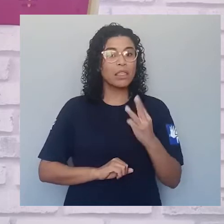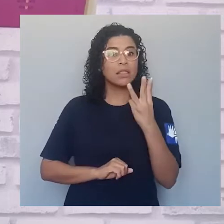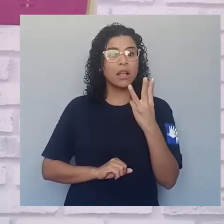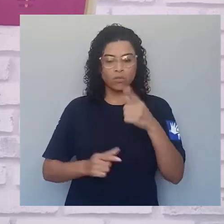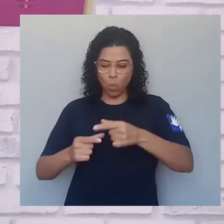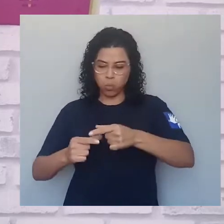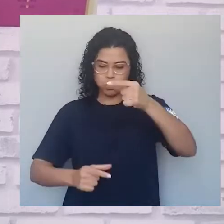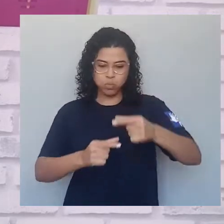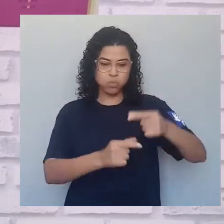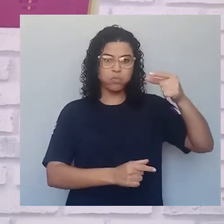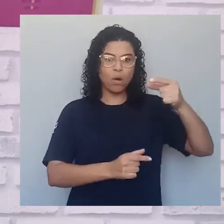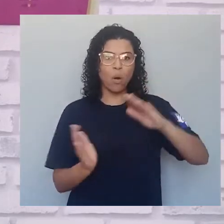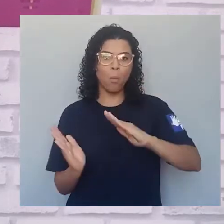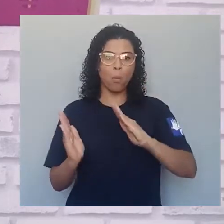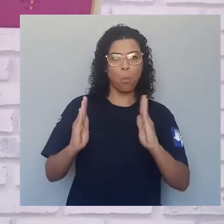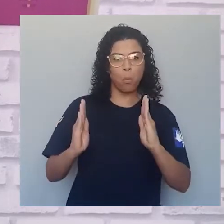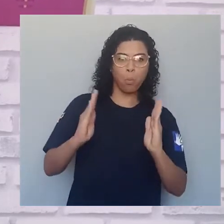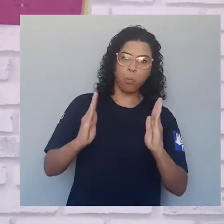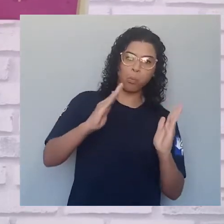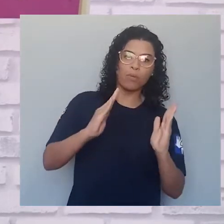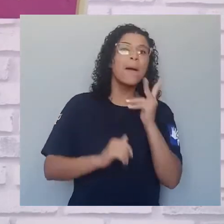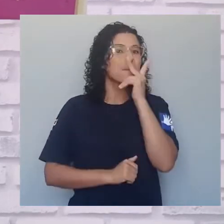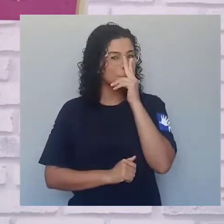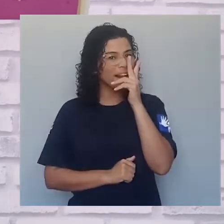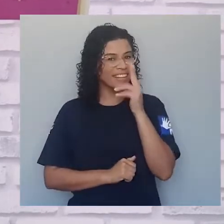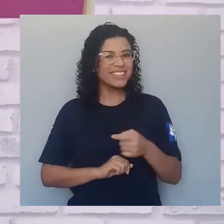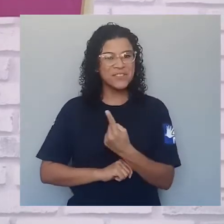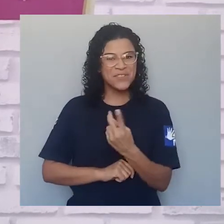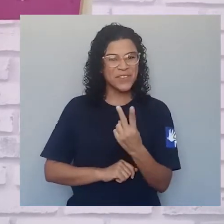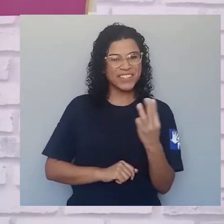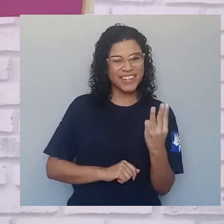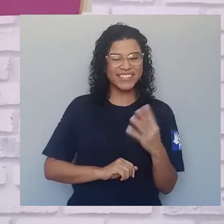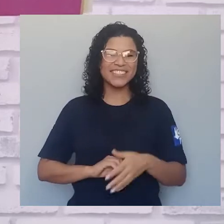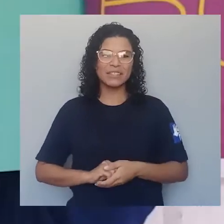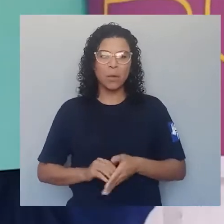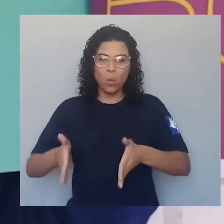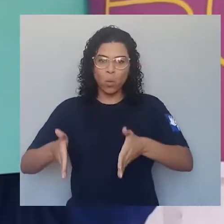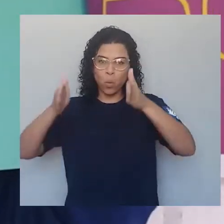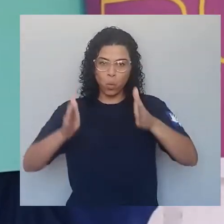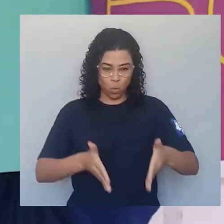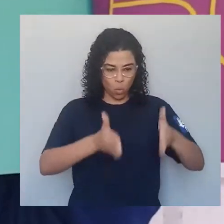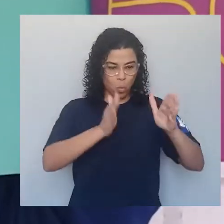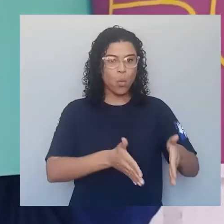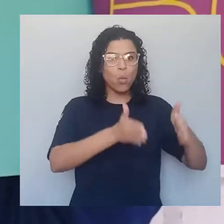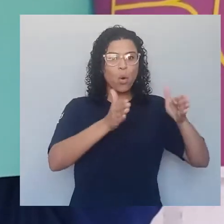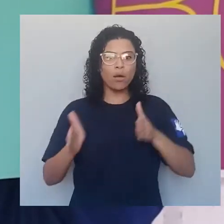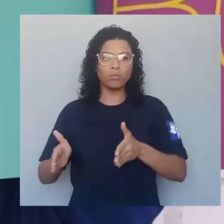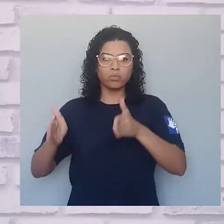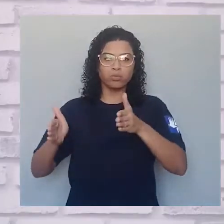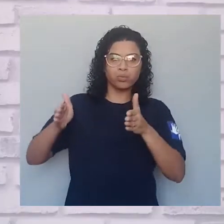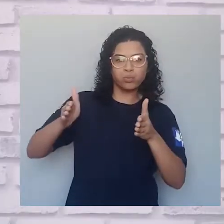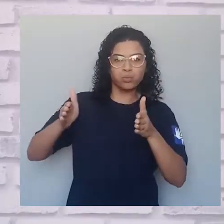torres tortas. Não é que parece mesmo? Uma, duas, três, três torres. Meio tortinhas, não é